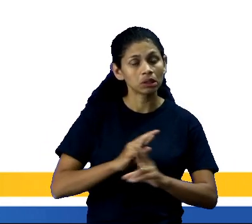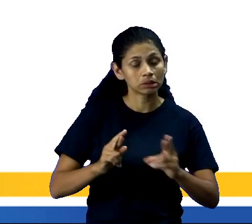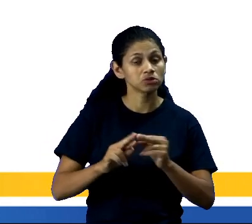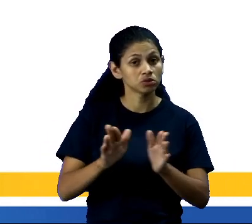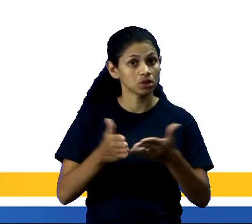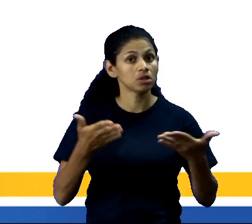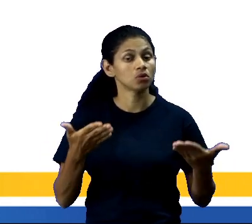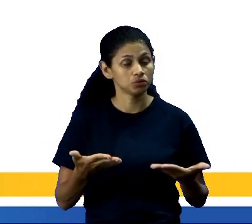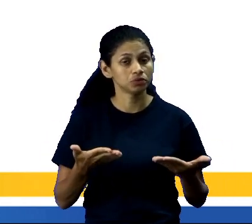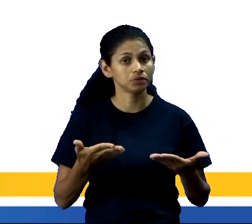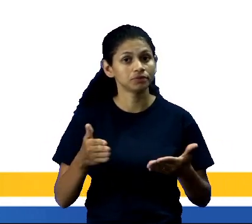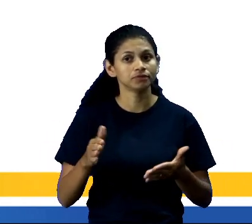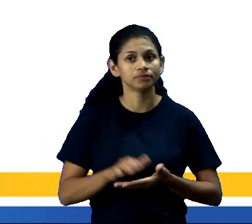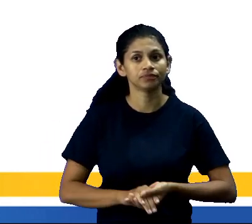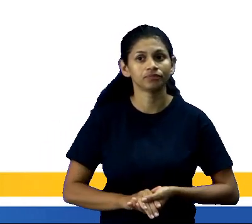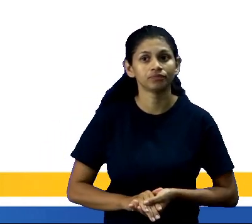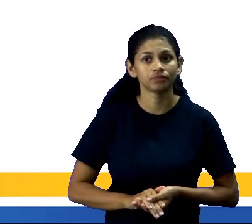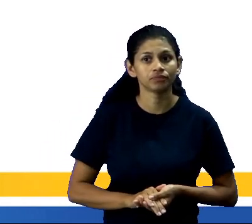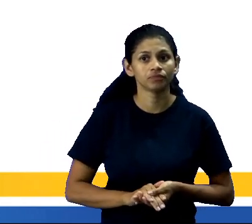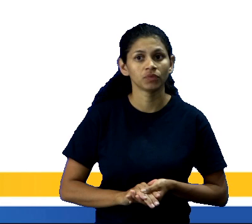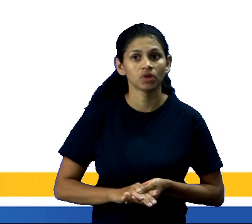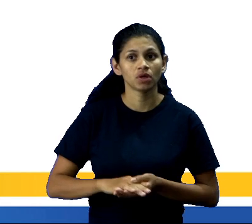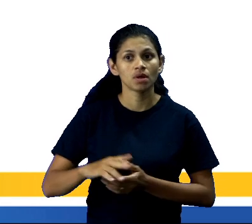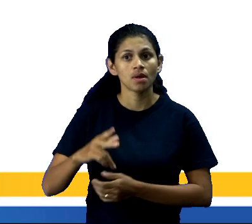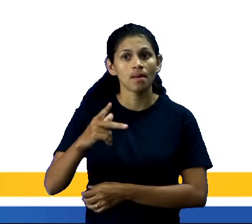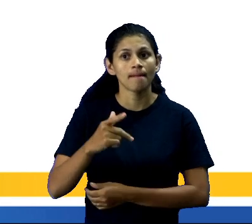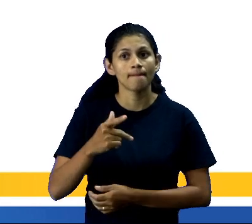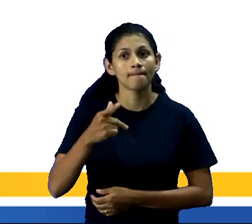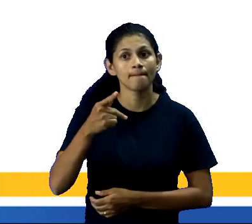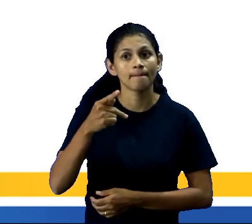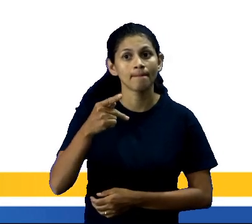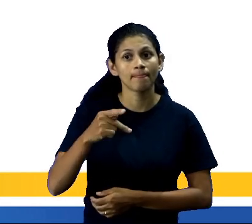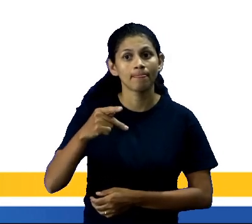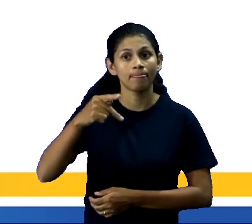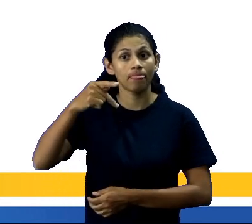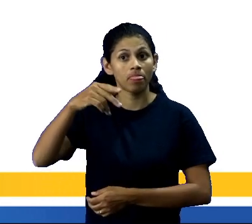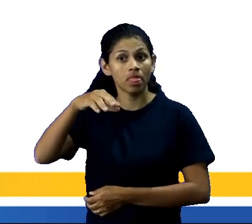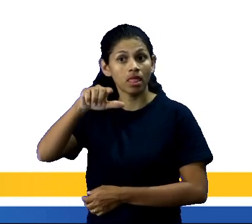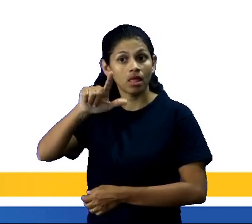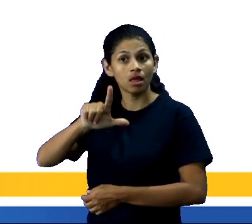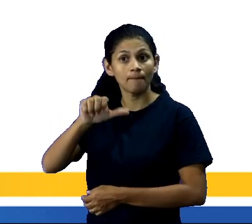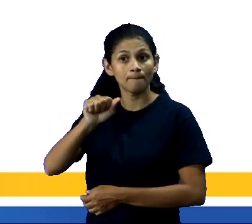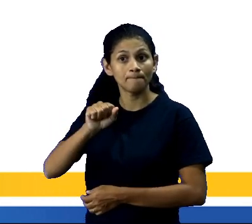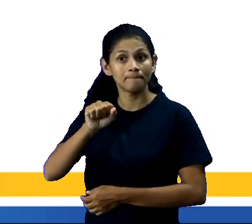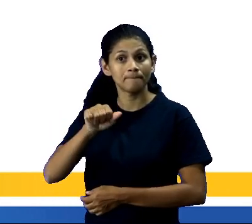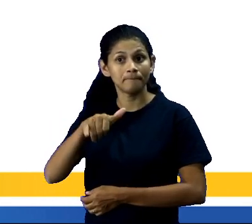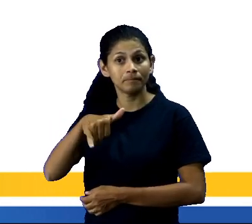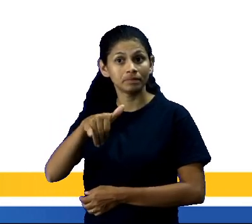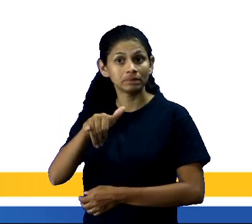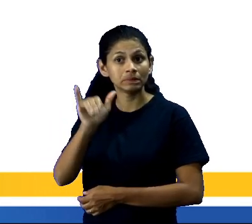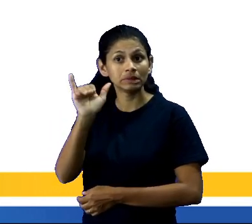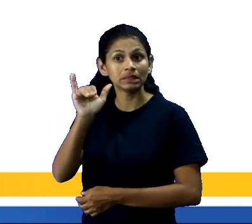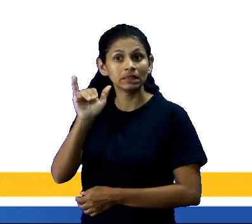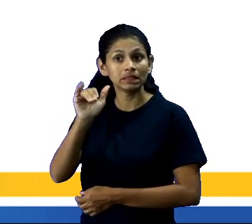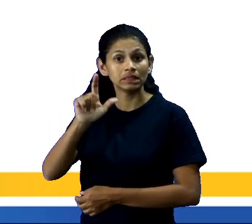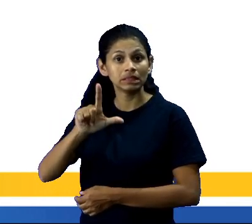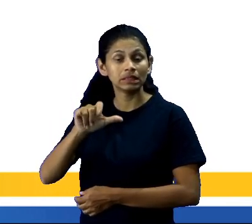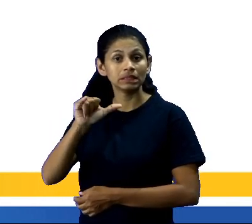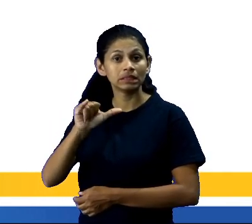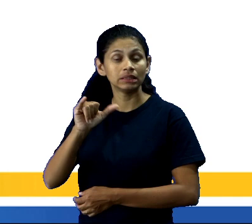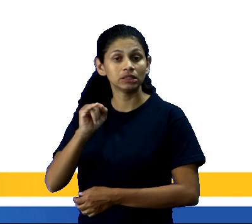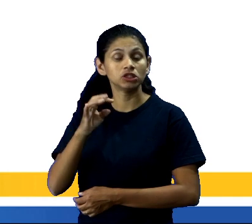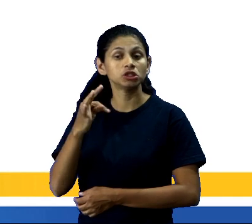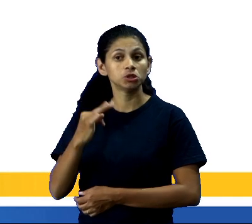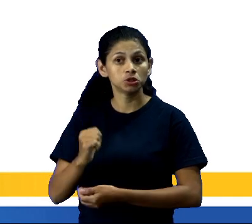determinados livros, vlogs e podcasts, playlists comentadas, fanfics, muito atual,